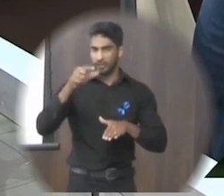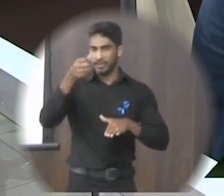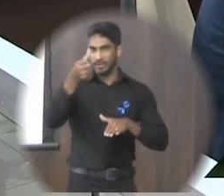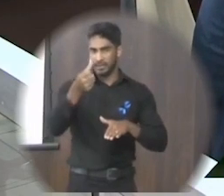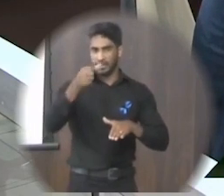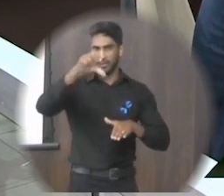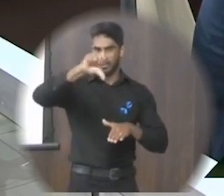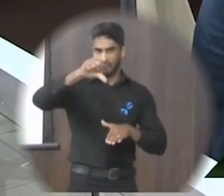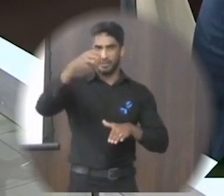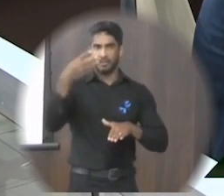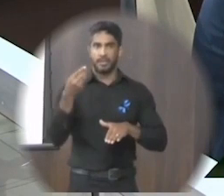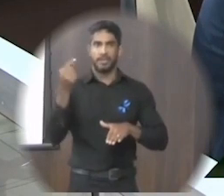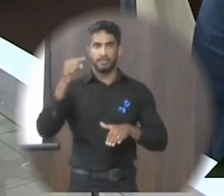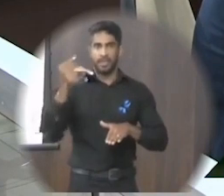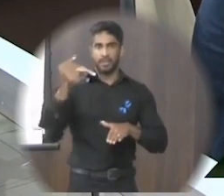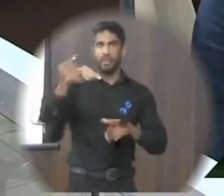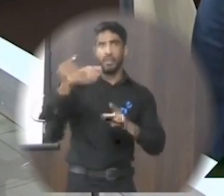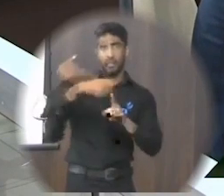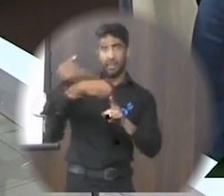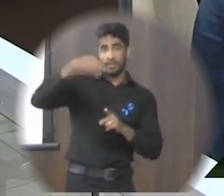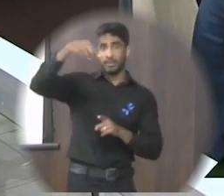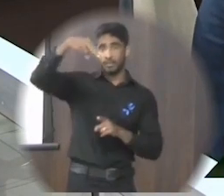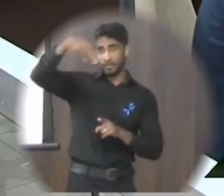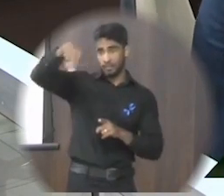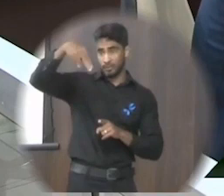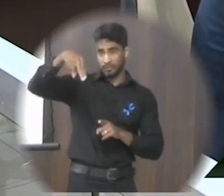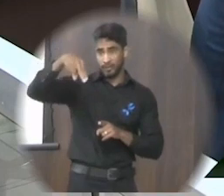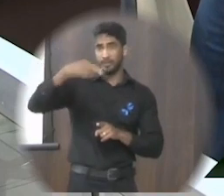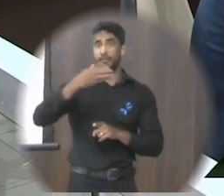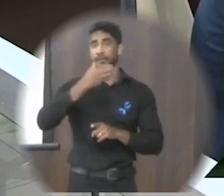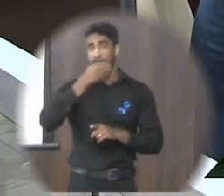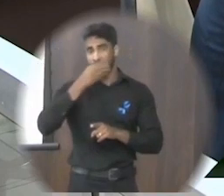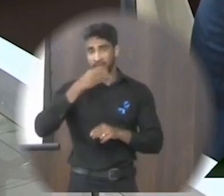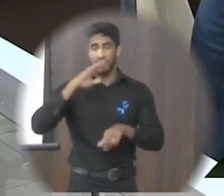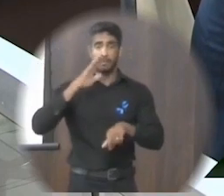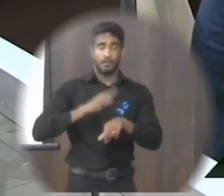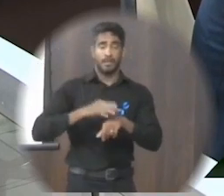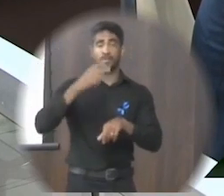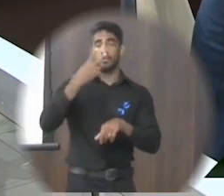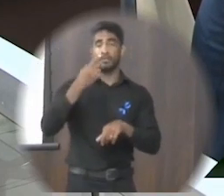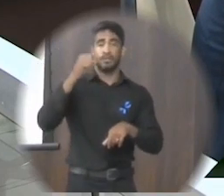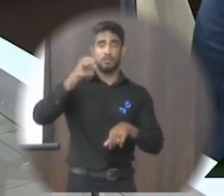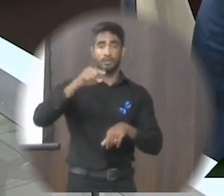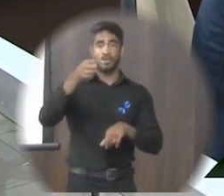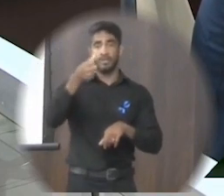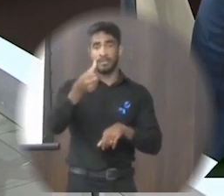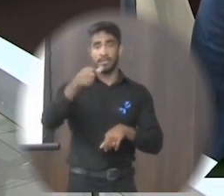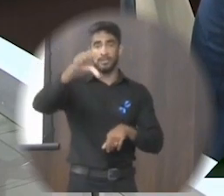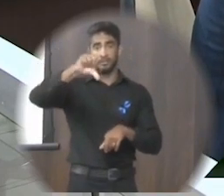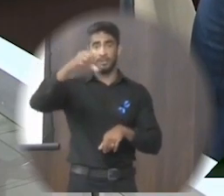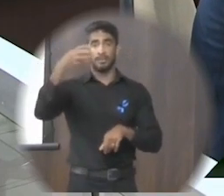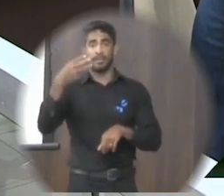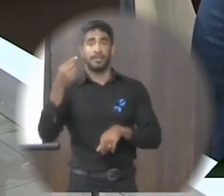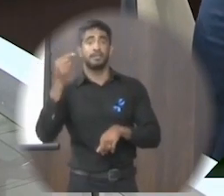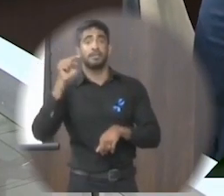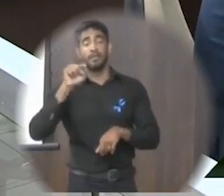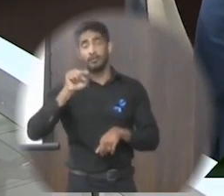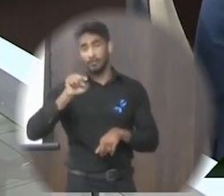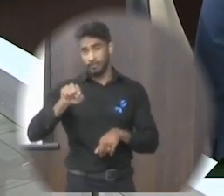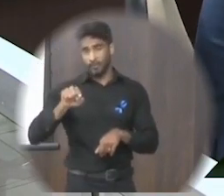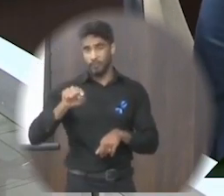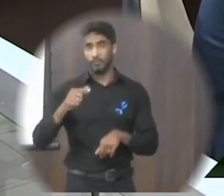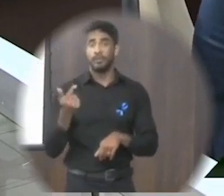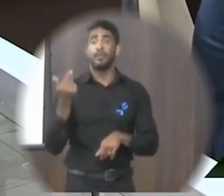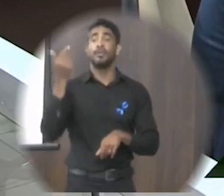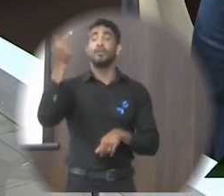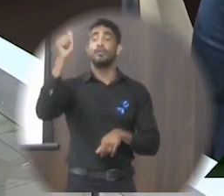2.693.000 agora em novembro. E em dezembro vai chegar mais 2.693.000. E os